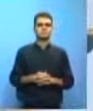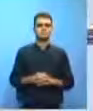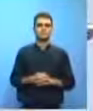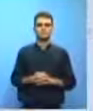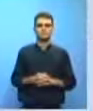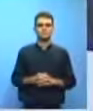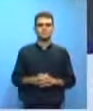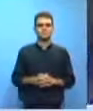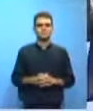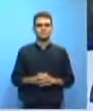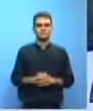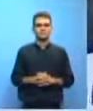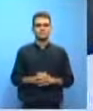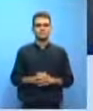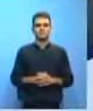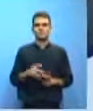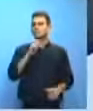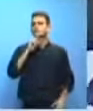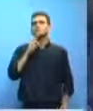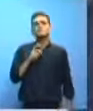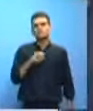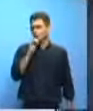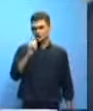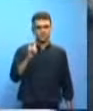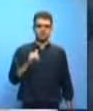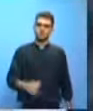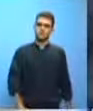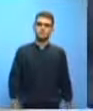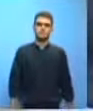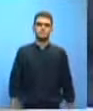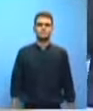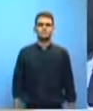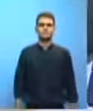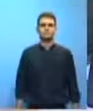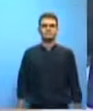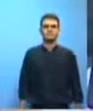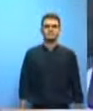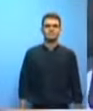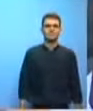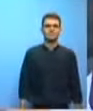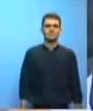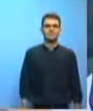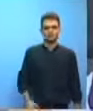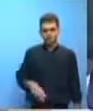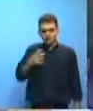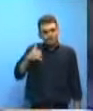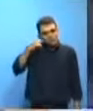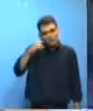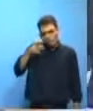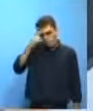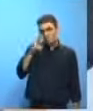Ninguém se apresentou. Ele telefonou pro... Alô, Samões? É eu? É.